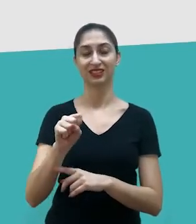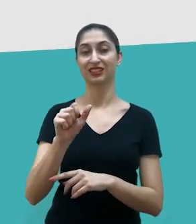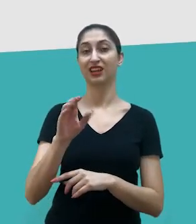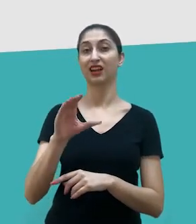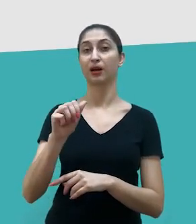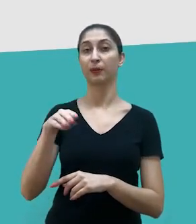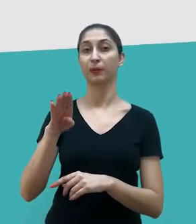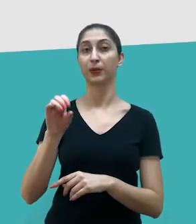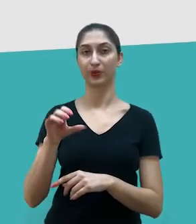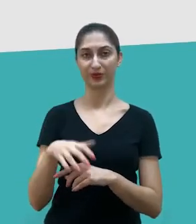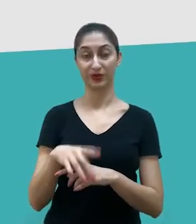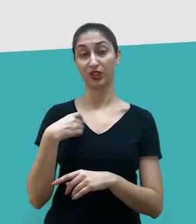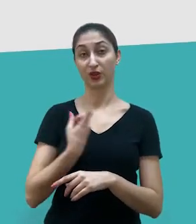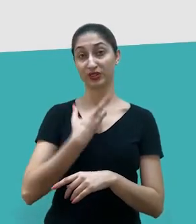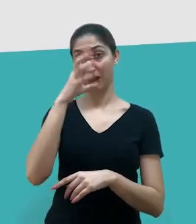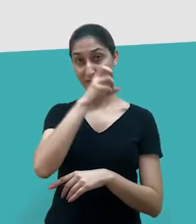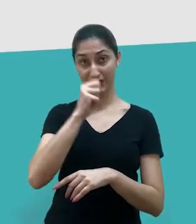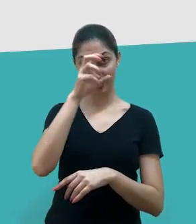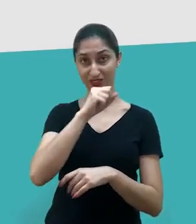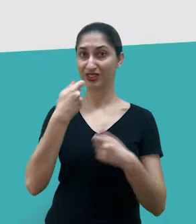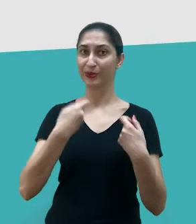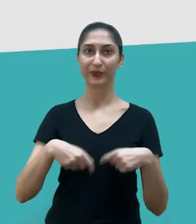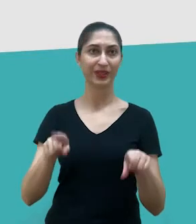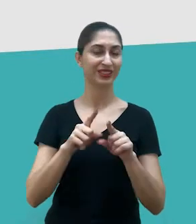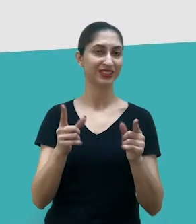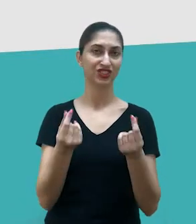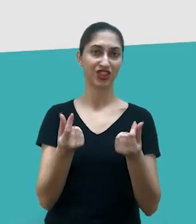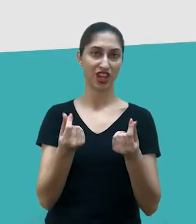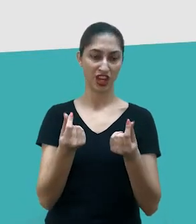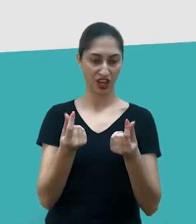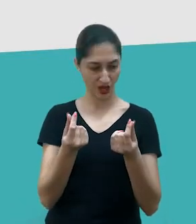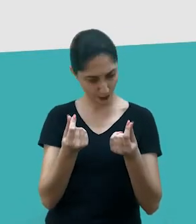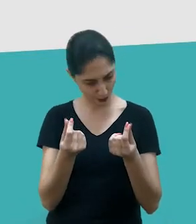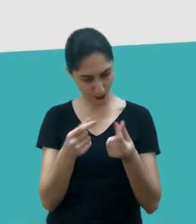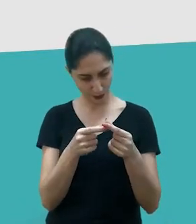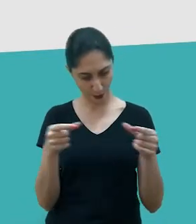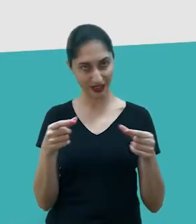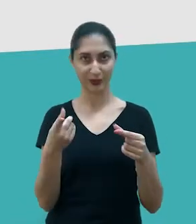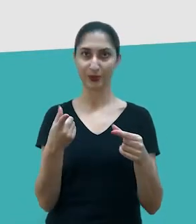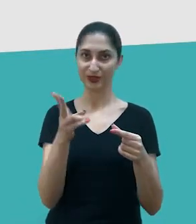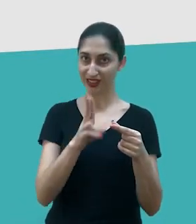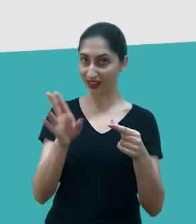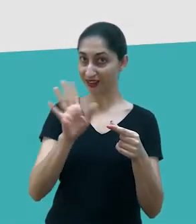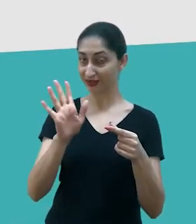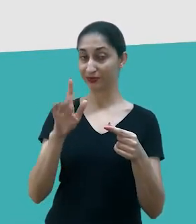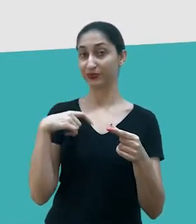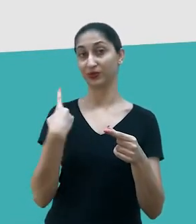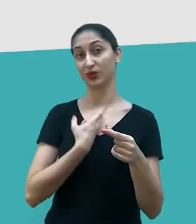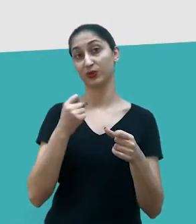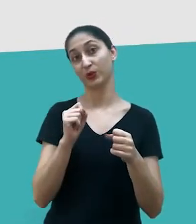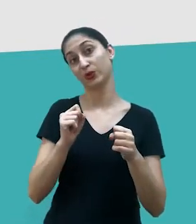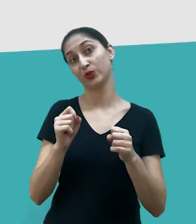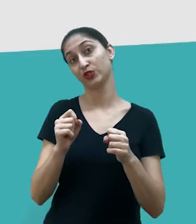e nós estamos aprendendo que a gente não precisa usar o dinheiro físico, mas a gente pode trocar alguma coisa